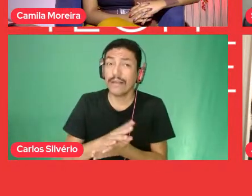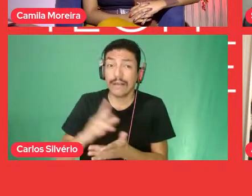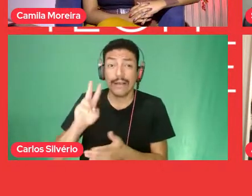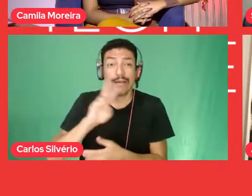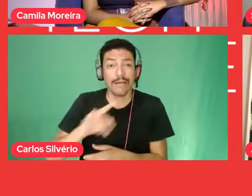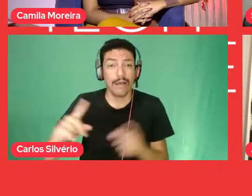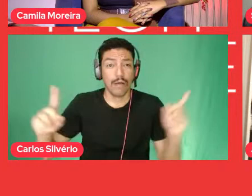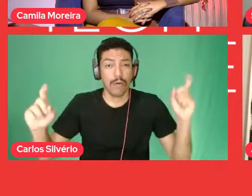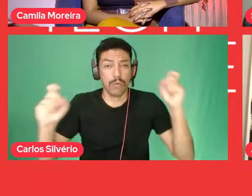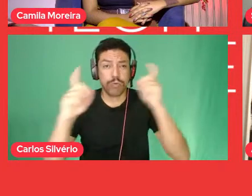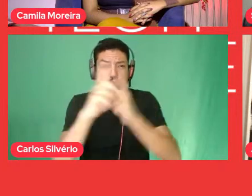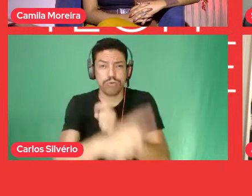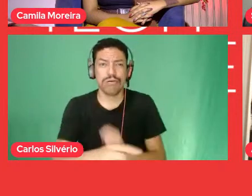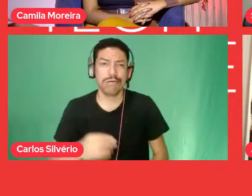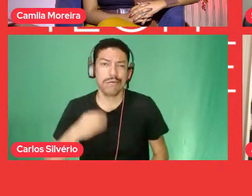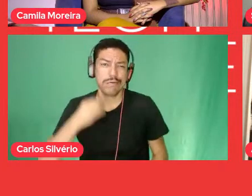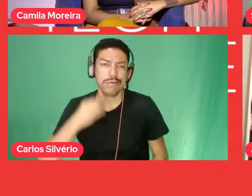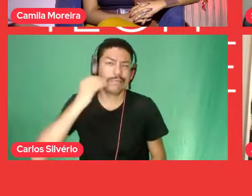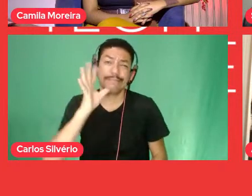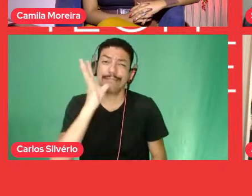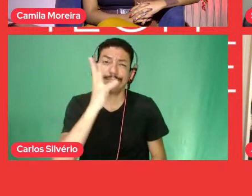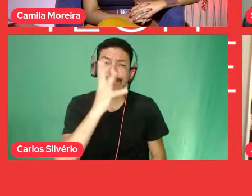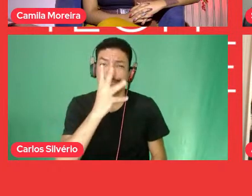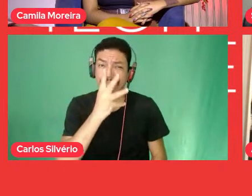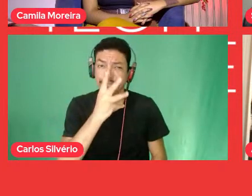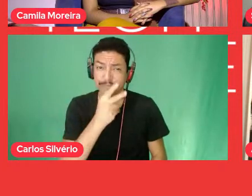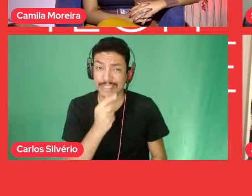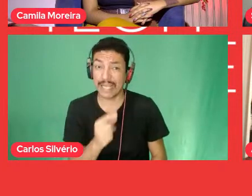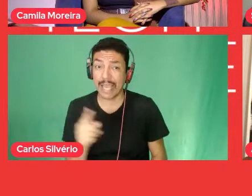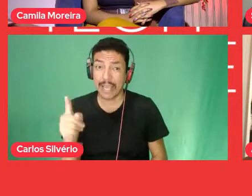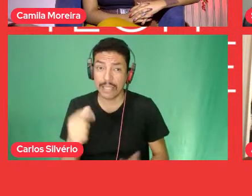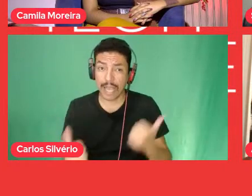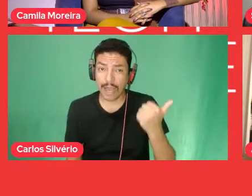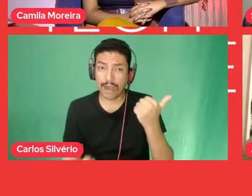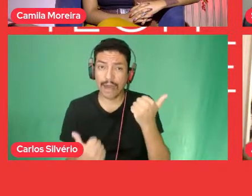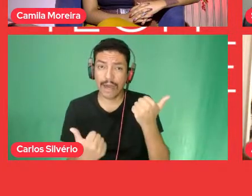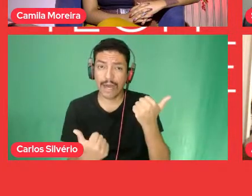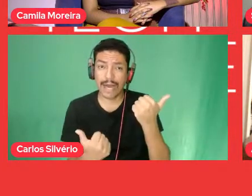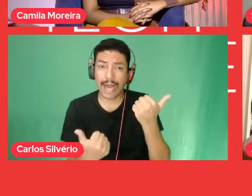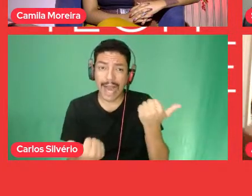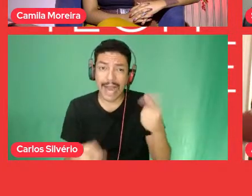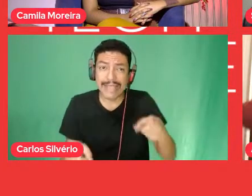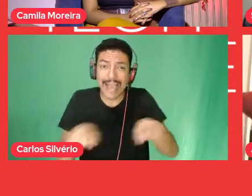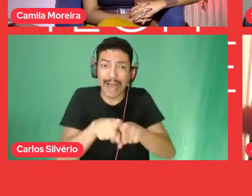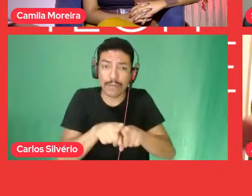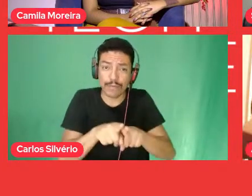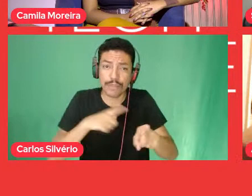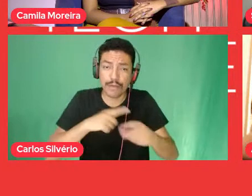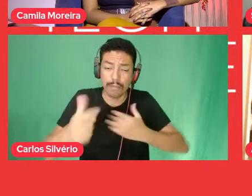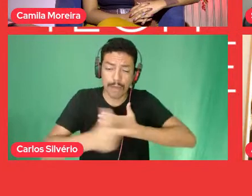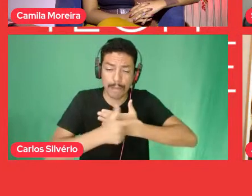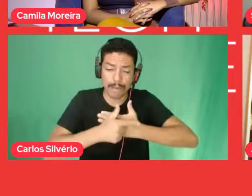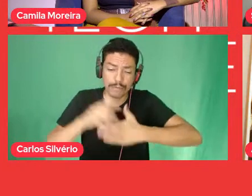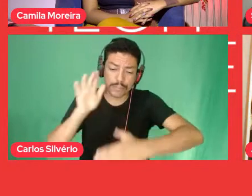eu acho que o aliado... além de suavizar a nossa jornada, ele também tem o papel de acelerar, né, a jornada